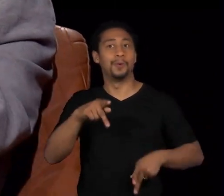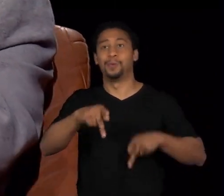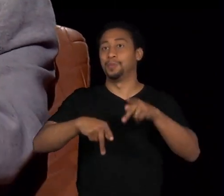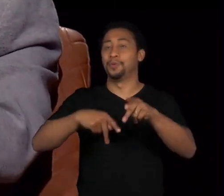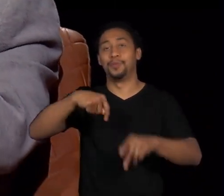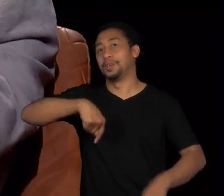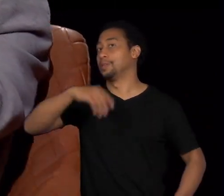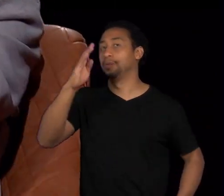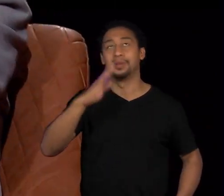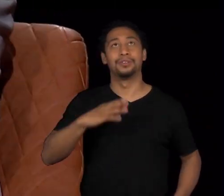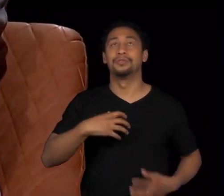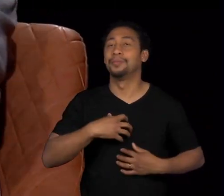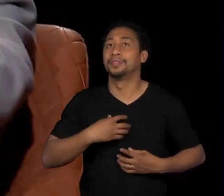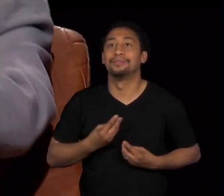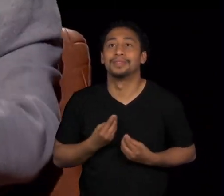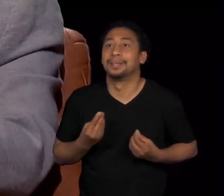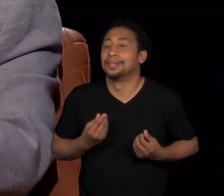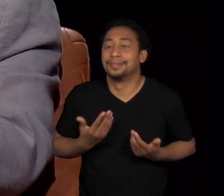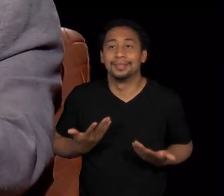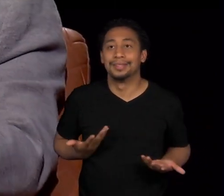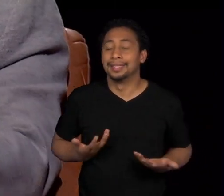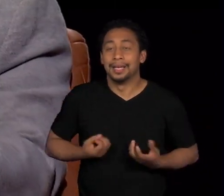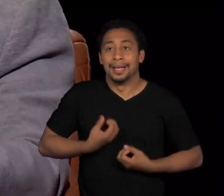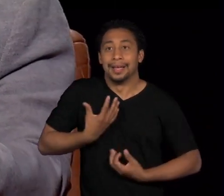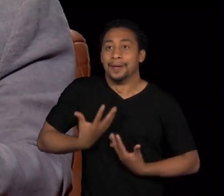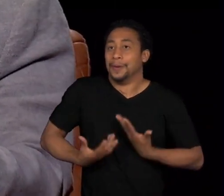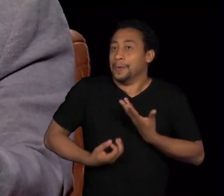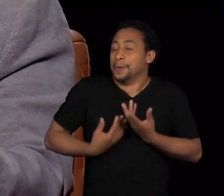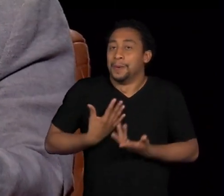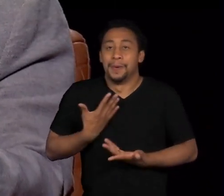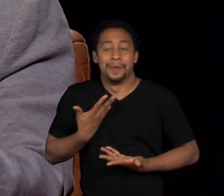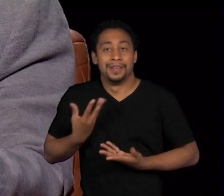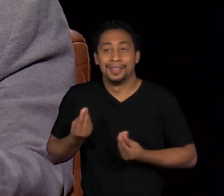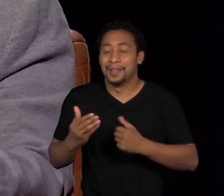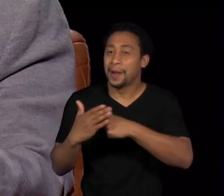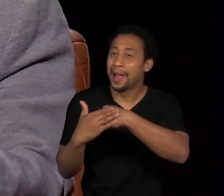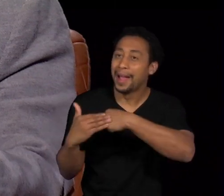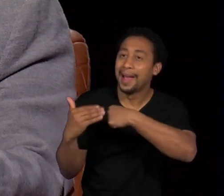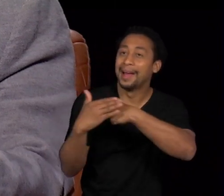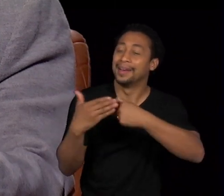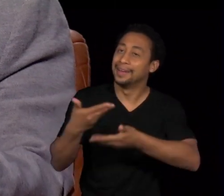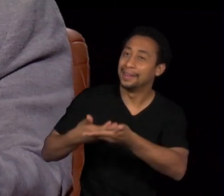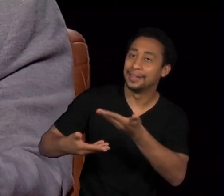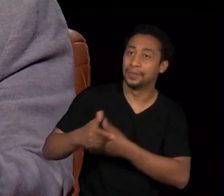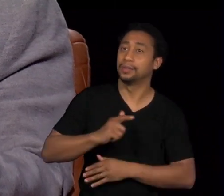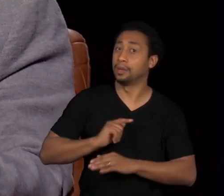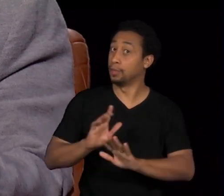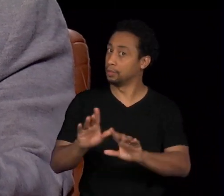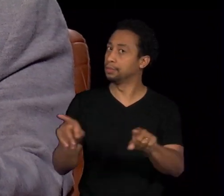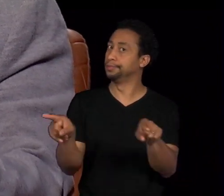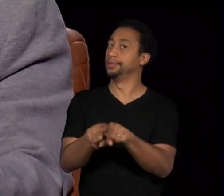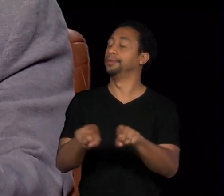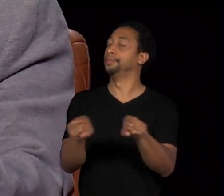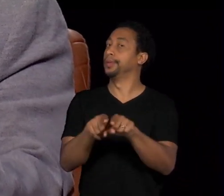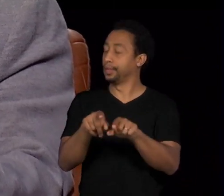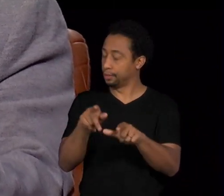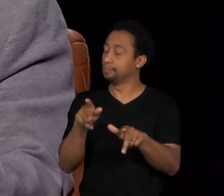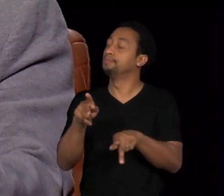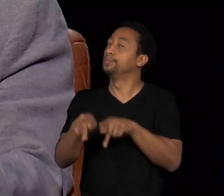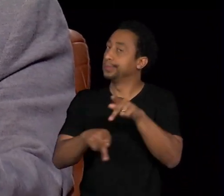um povo aquente um povo afetivo mas também é um povo que né que também é